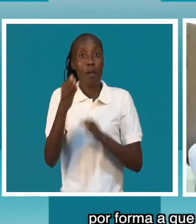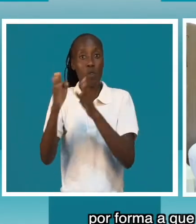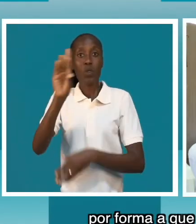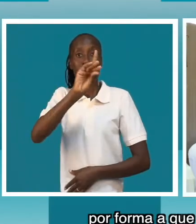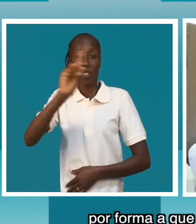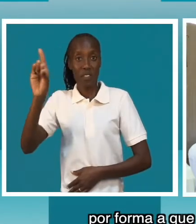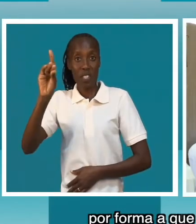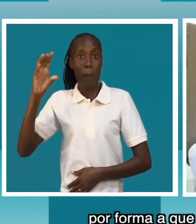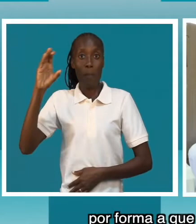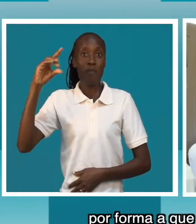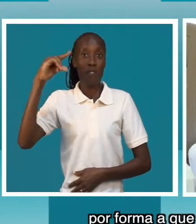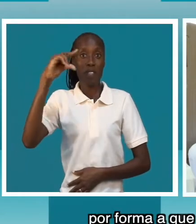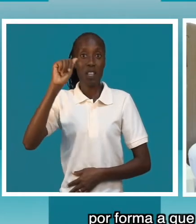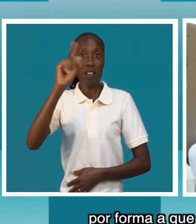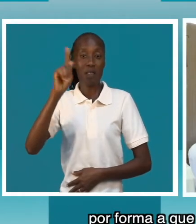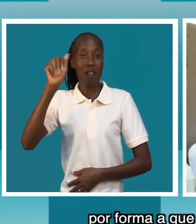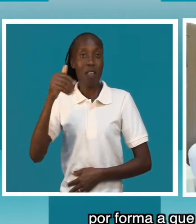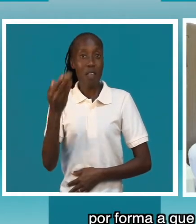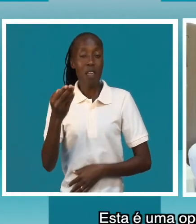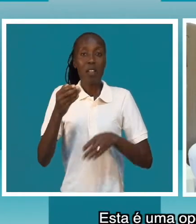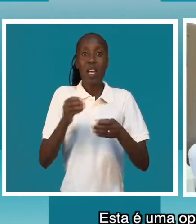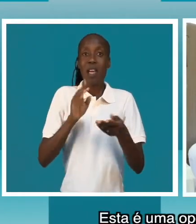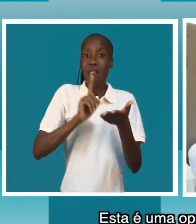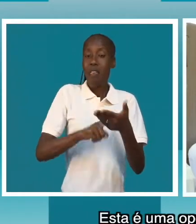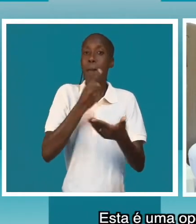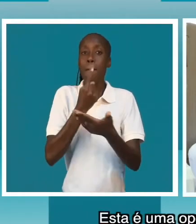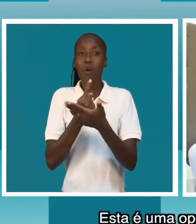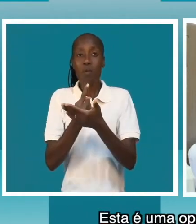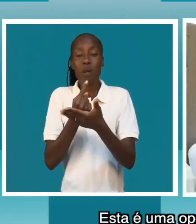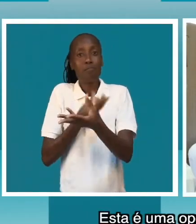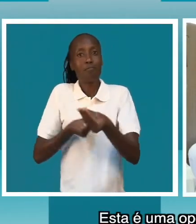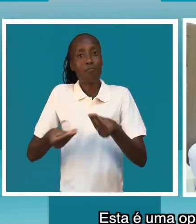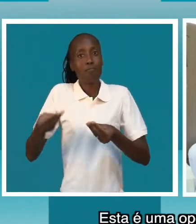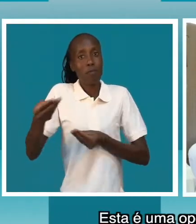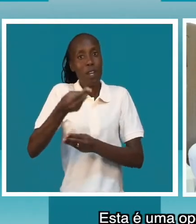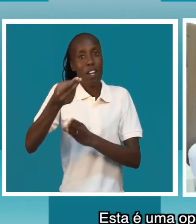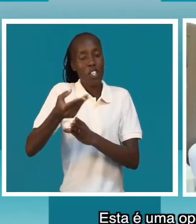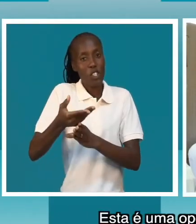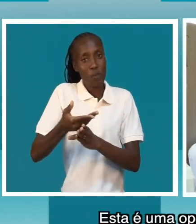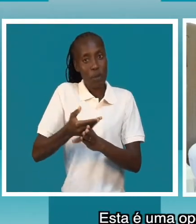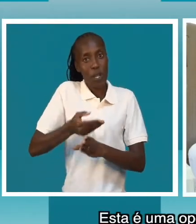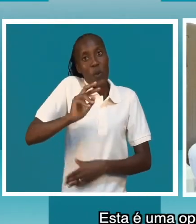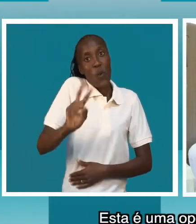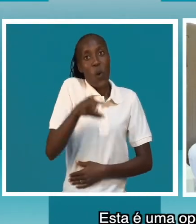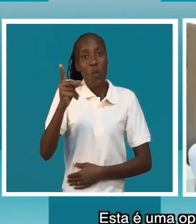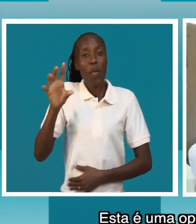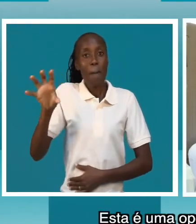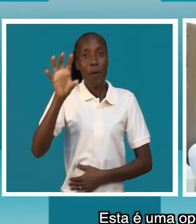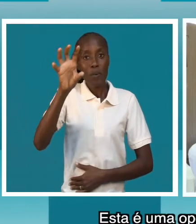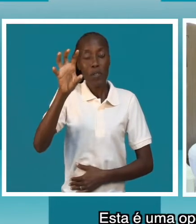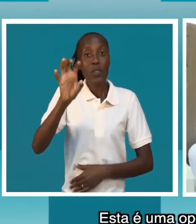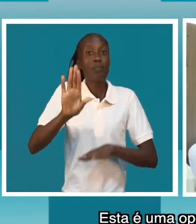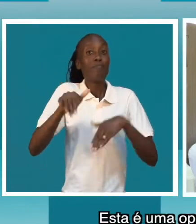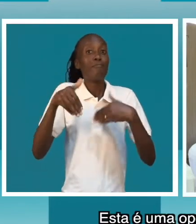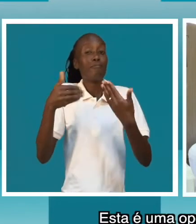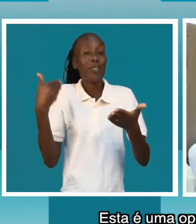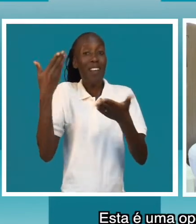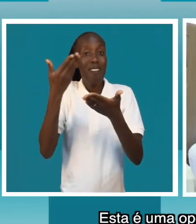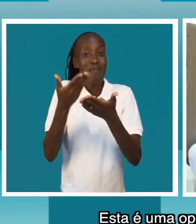desporto para as pessoas com deficiência na província de Gaza. Esta é uma oportunidade ímpar de trocarmos impressões com as